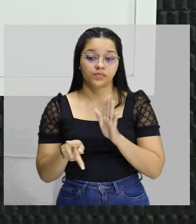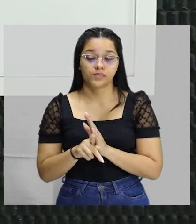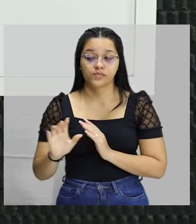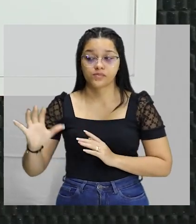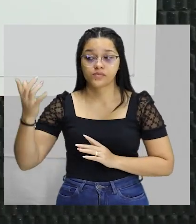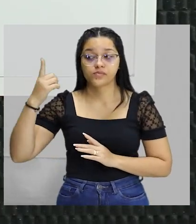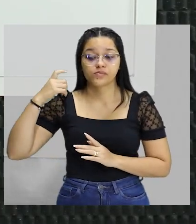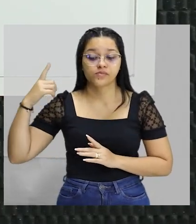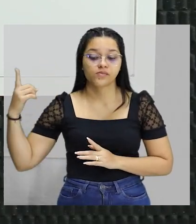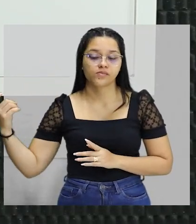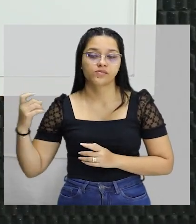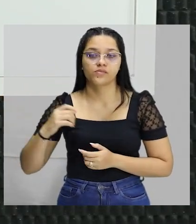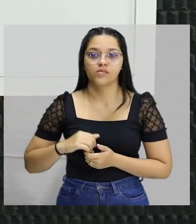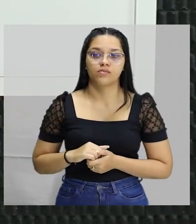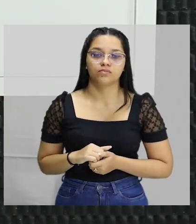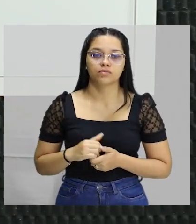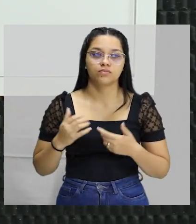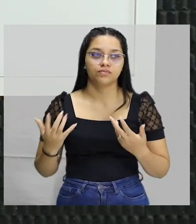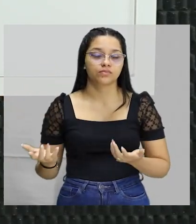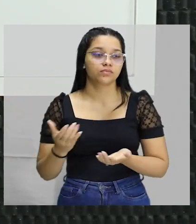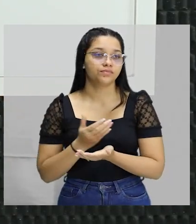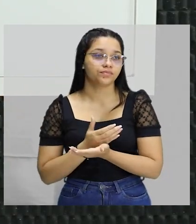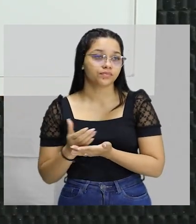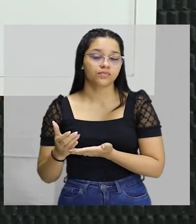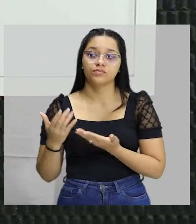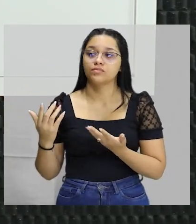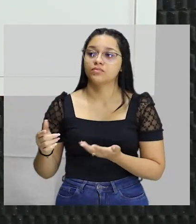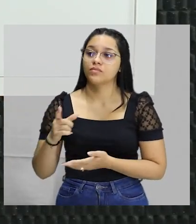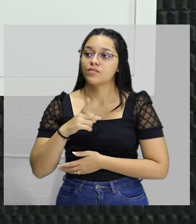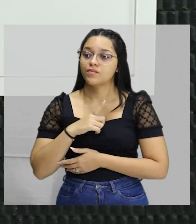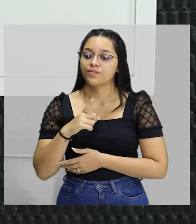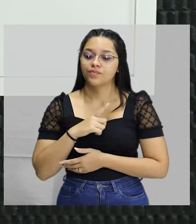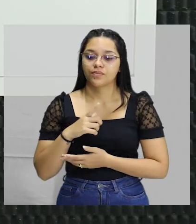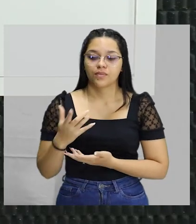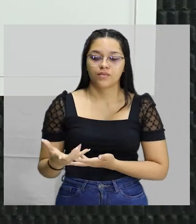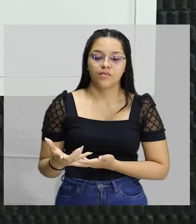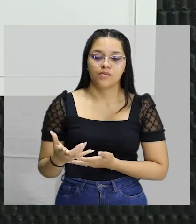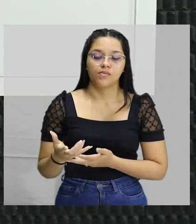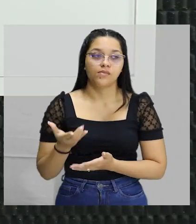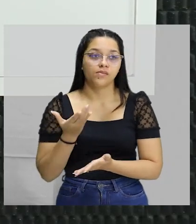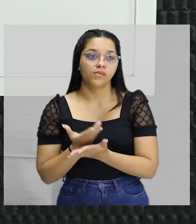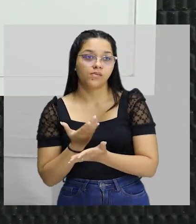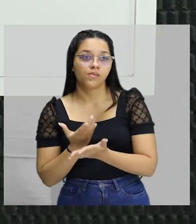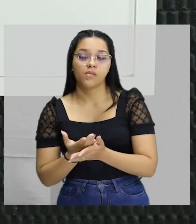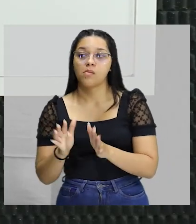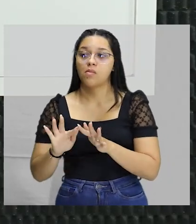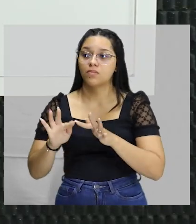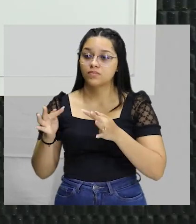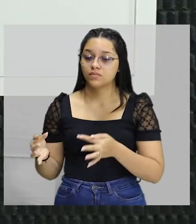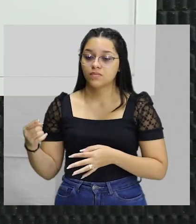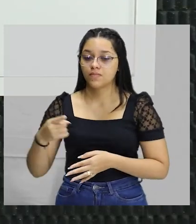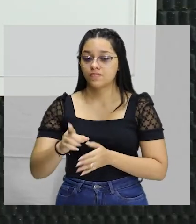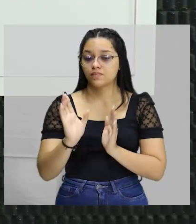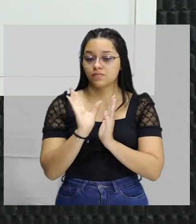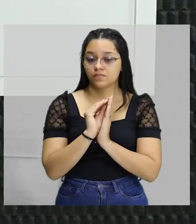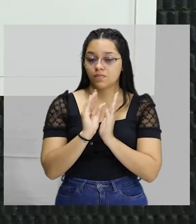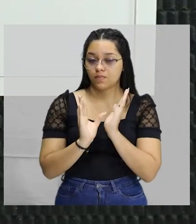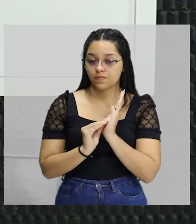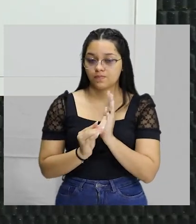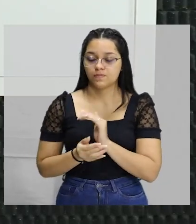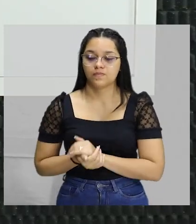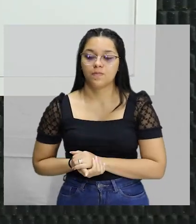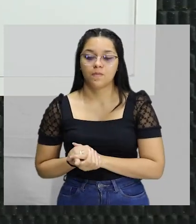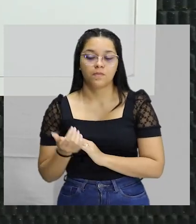sonoro, tá ok? Então vamos iniciar aí a nossa aulinha, né? Muito simples sobre esse conteúdo, tá ok?